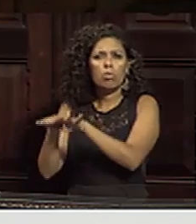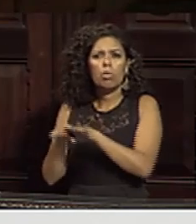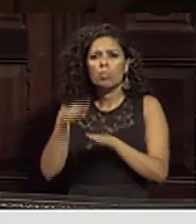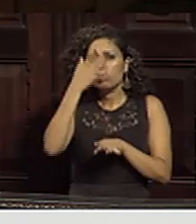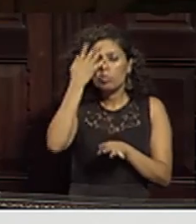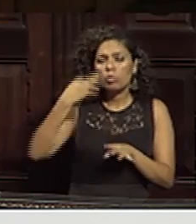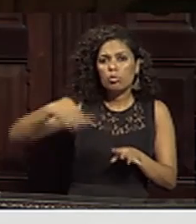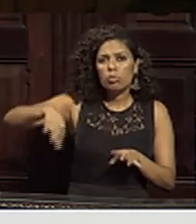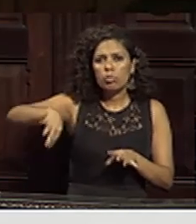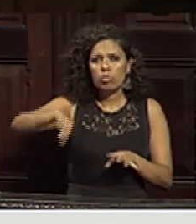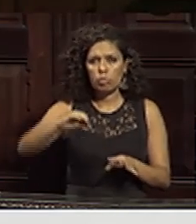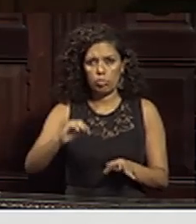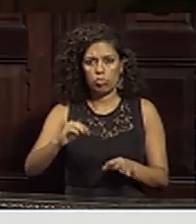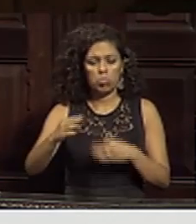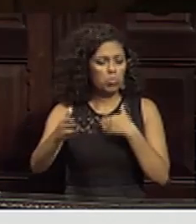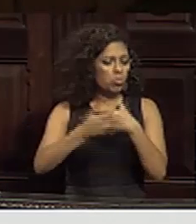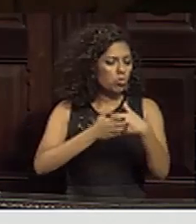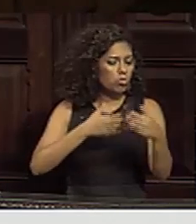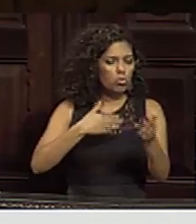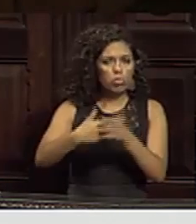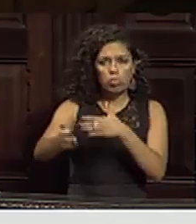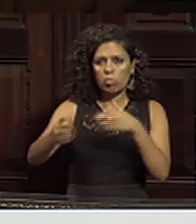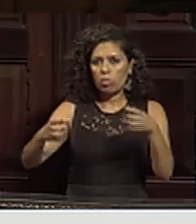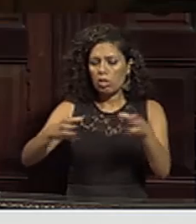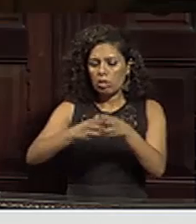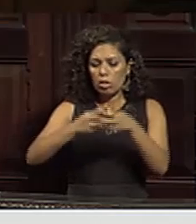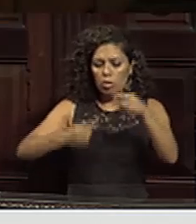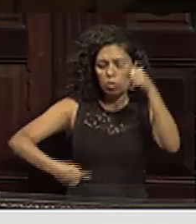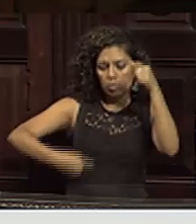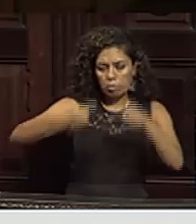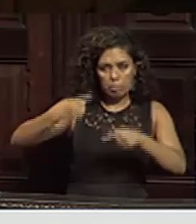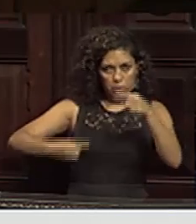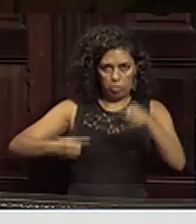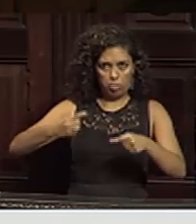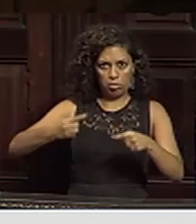seja de que partido político for,